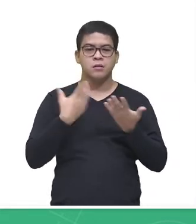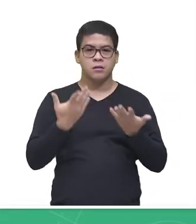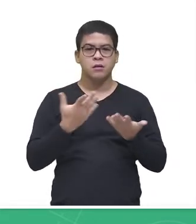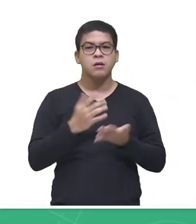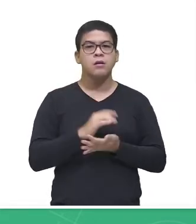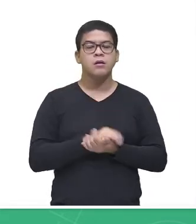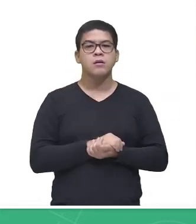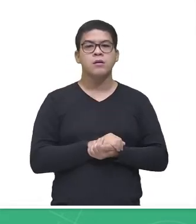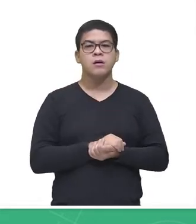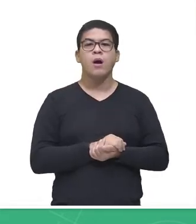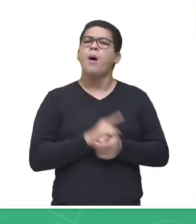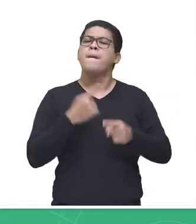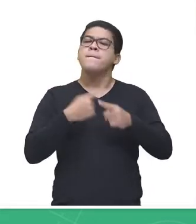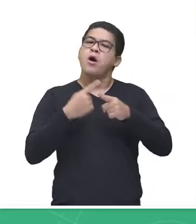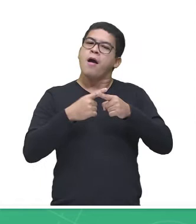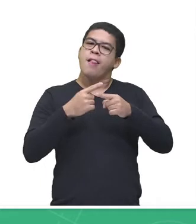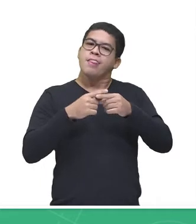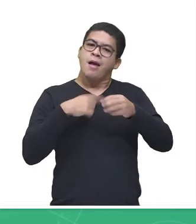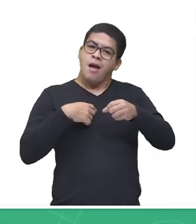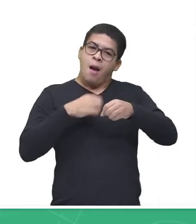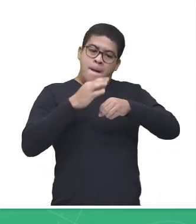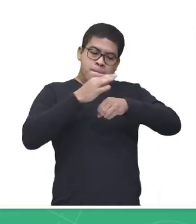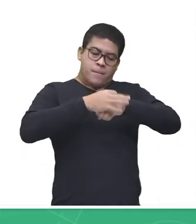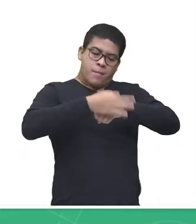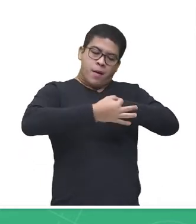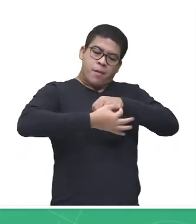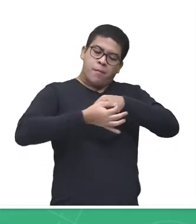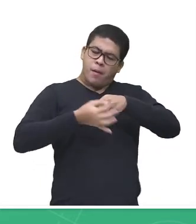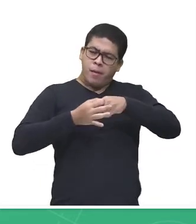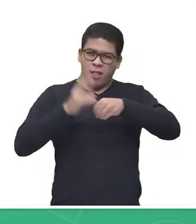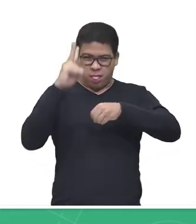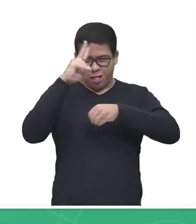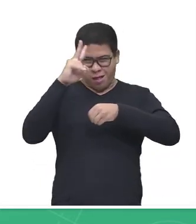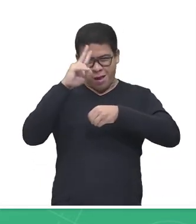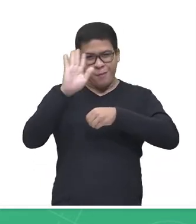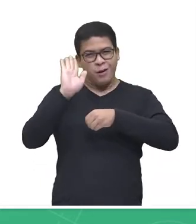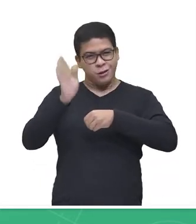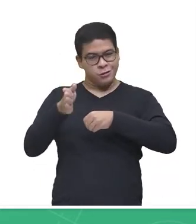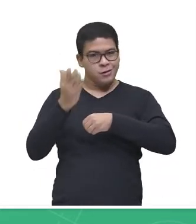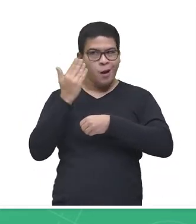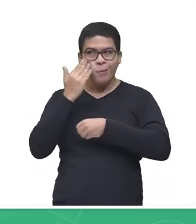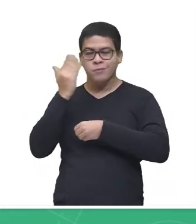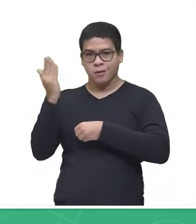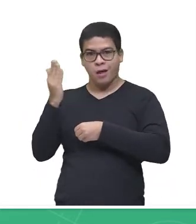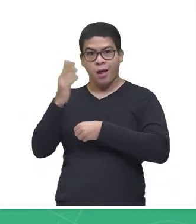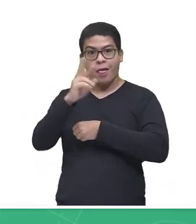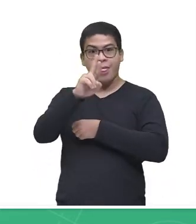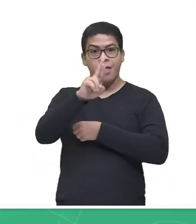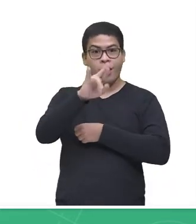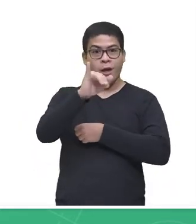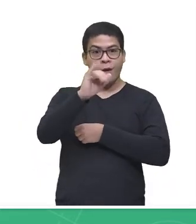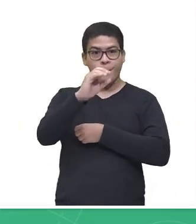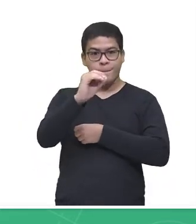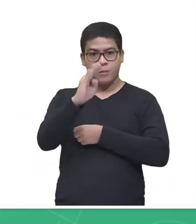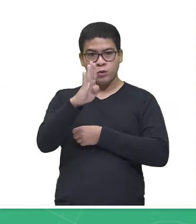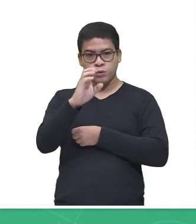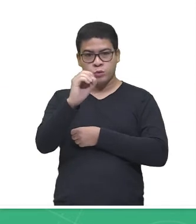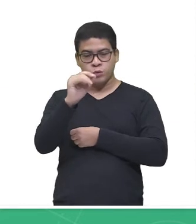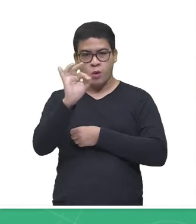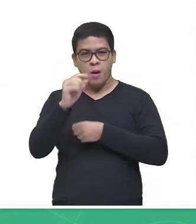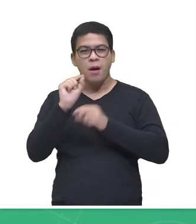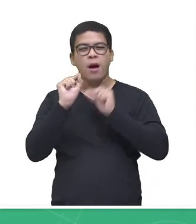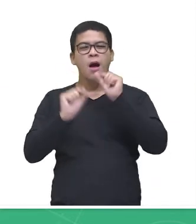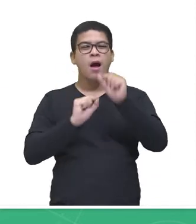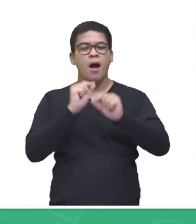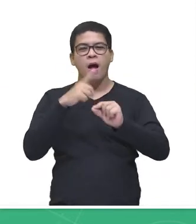para vocês, porque ele tem ribossomos na sua superfície. E aí, como ele tem ribossomos, a função